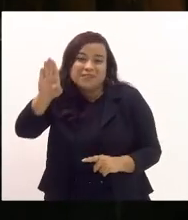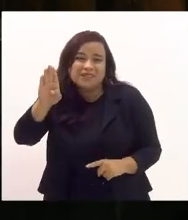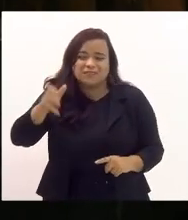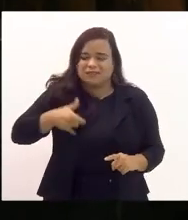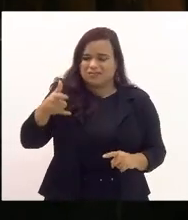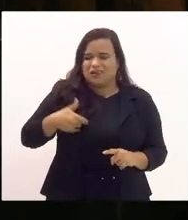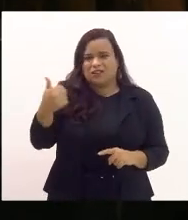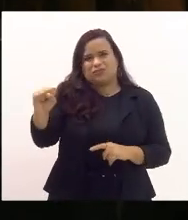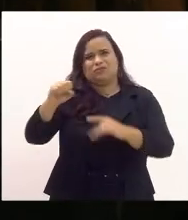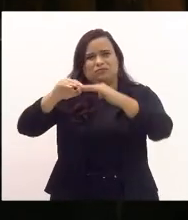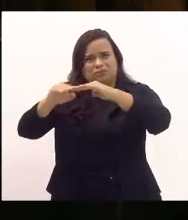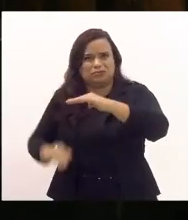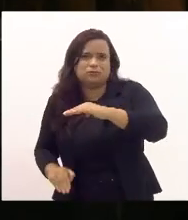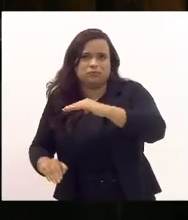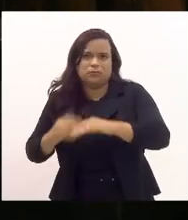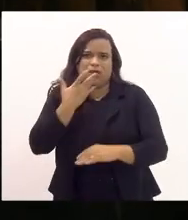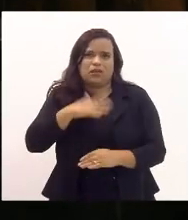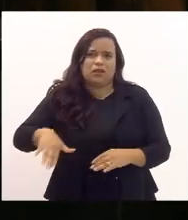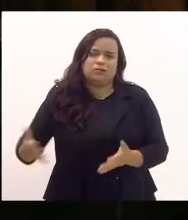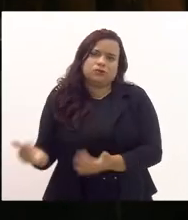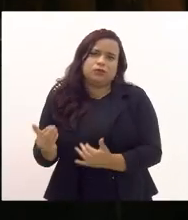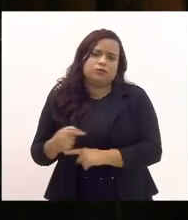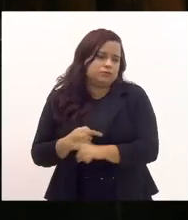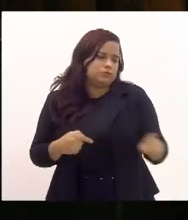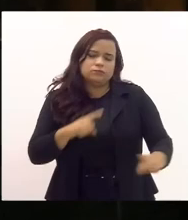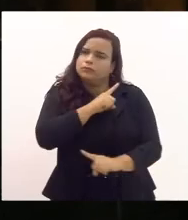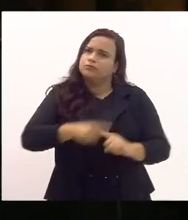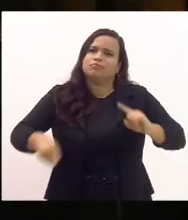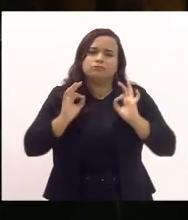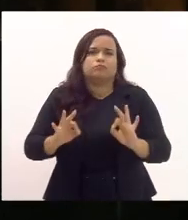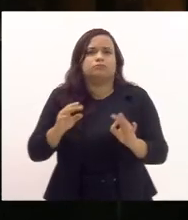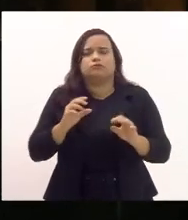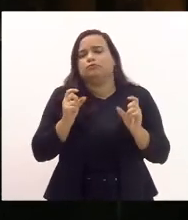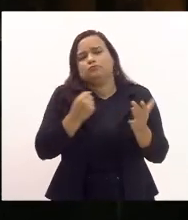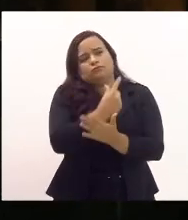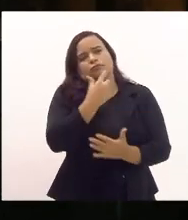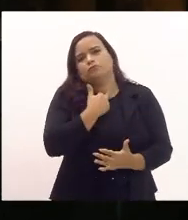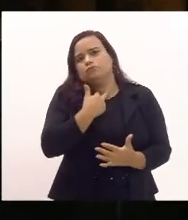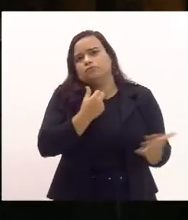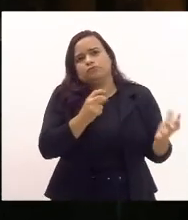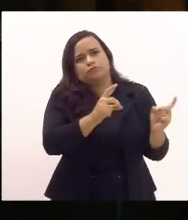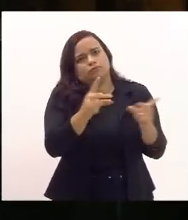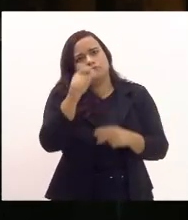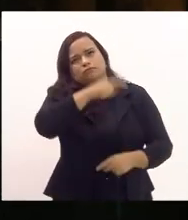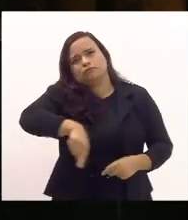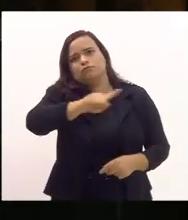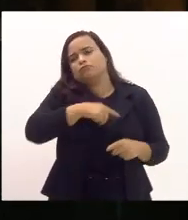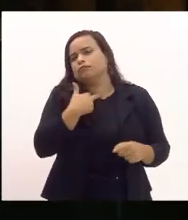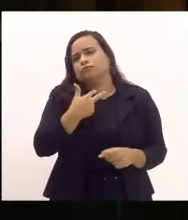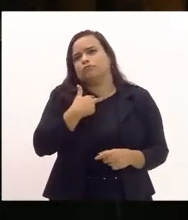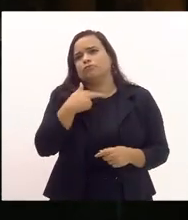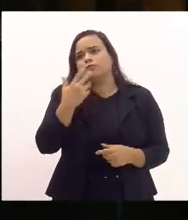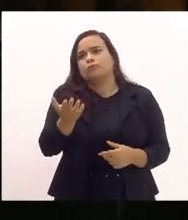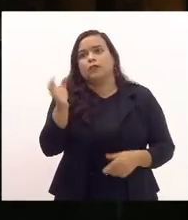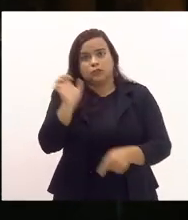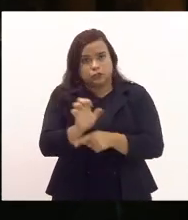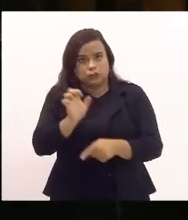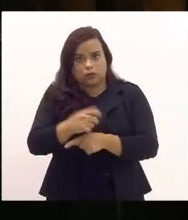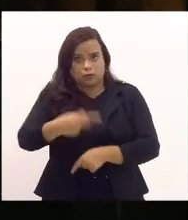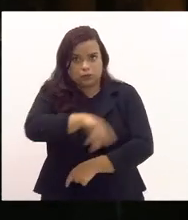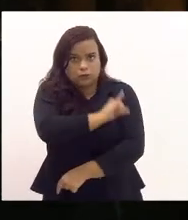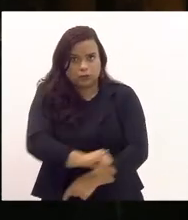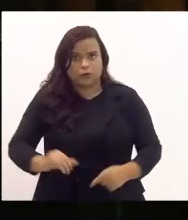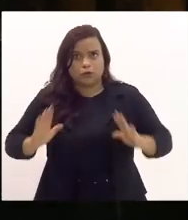para as nossas crianças e para os nossos jovens então eu trago aqui a vocês que também no estado nessa